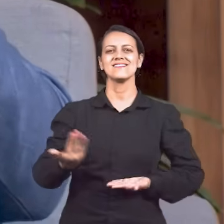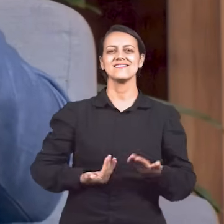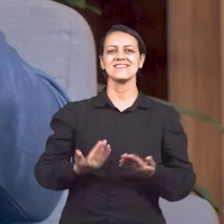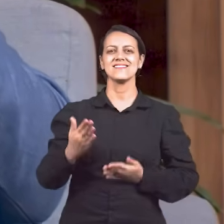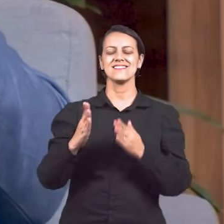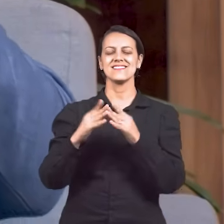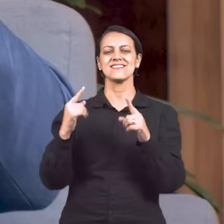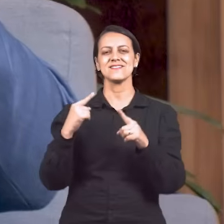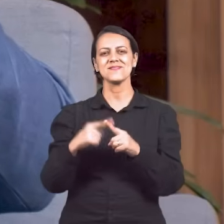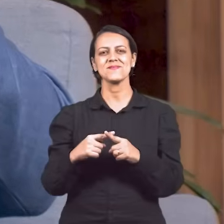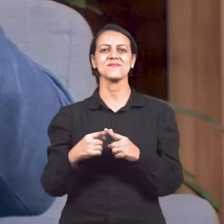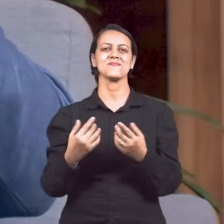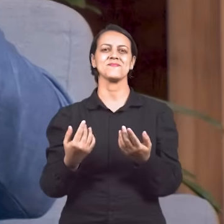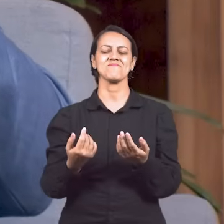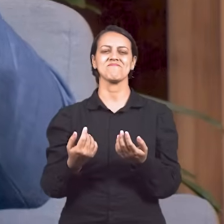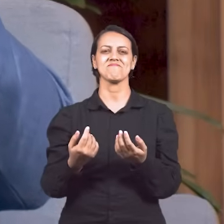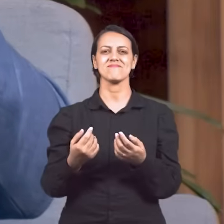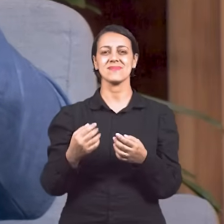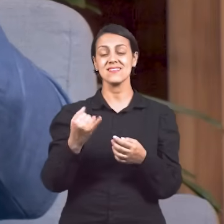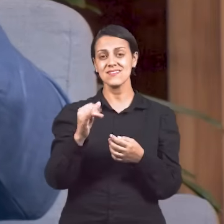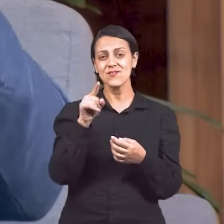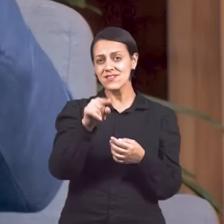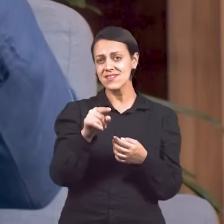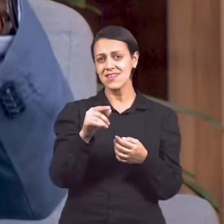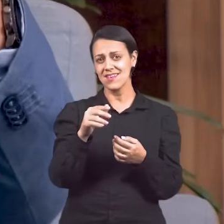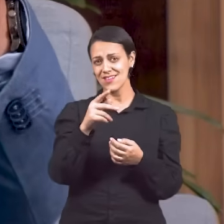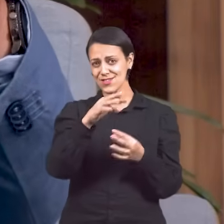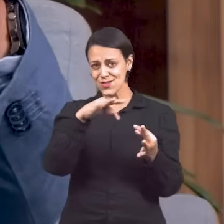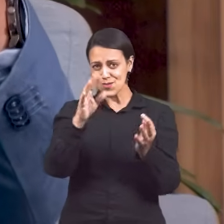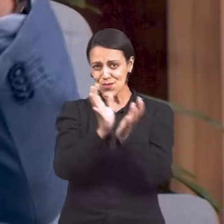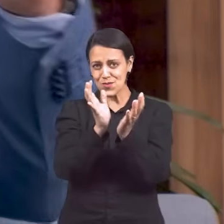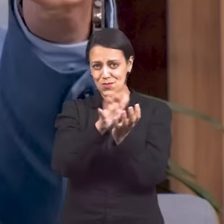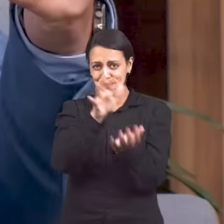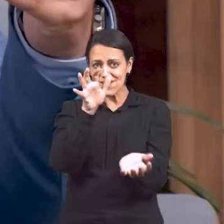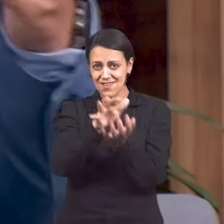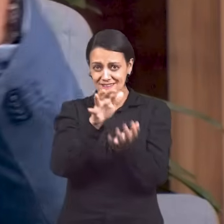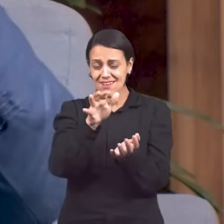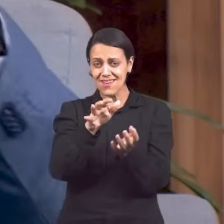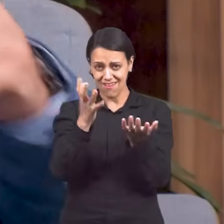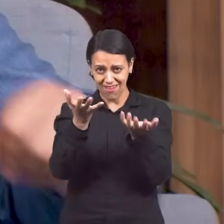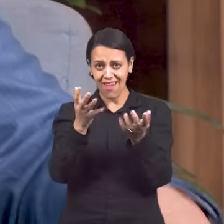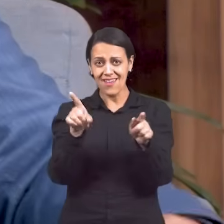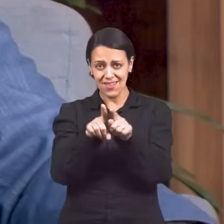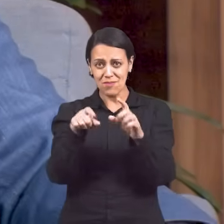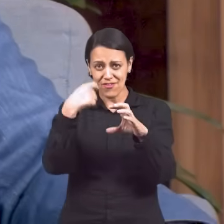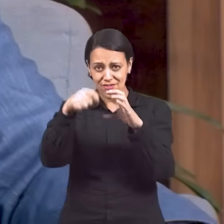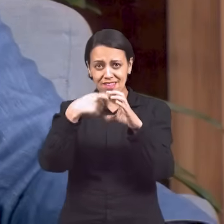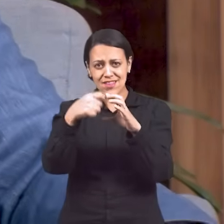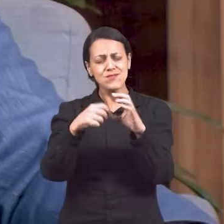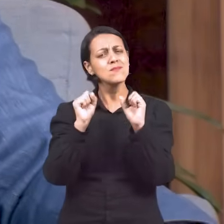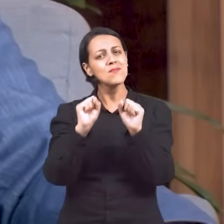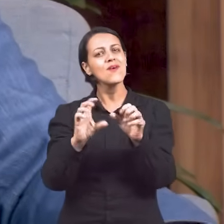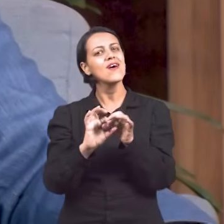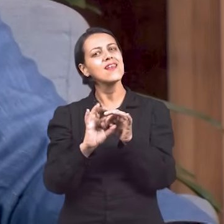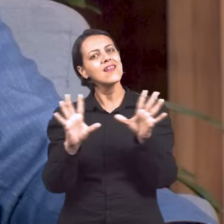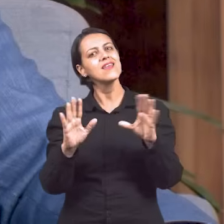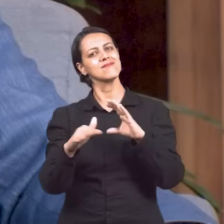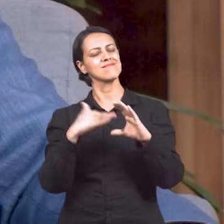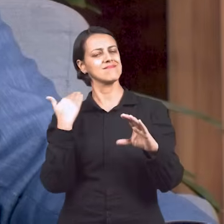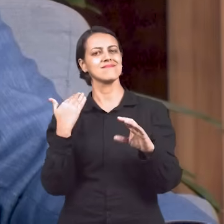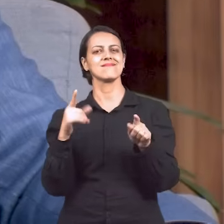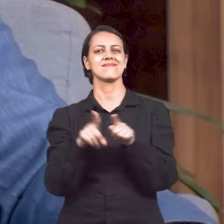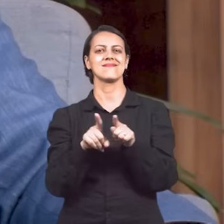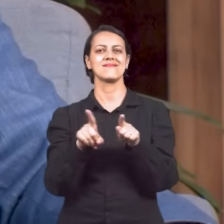senhor e a senhora, né, idosos, os mais sábios, querem também enviar um vídeo com um recado, pode nos enviar, vai ser uma alegria ter a